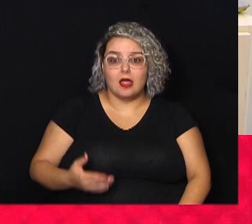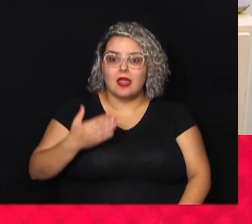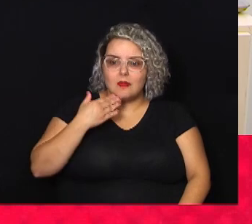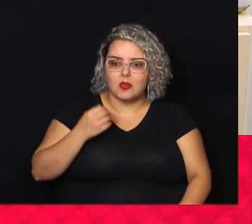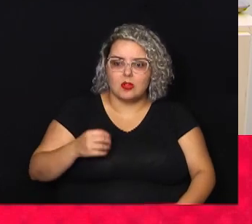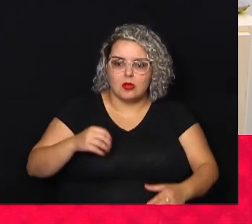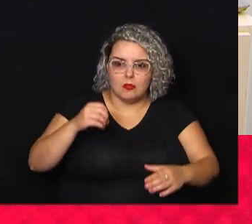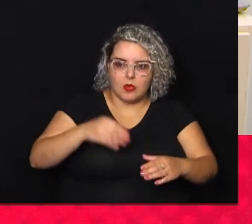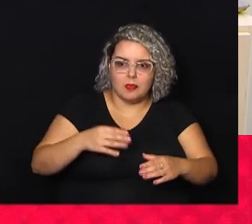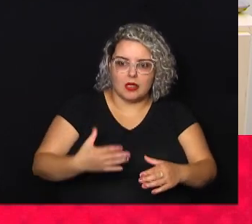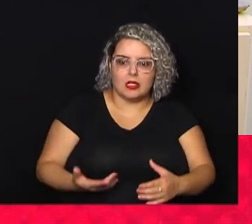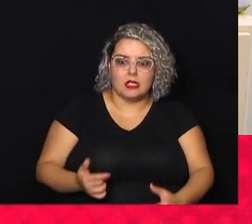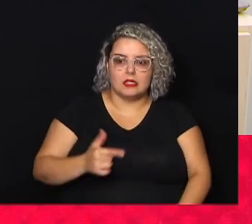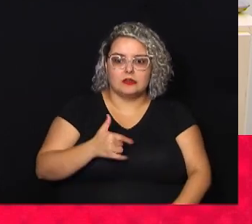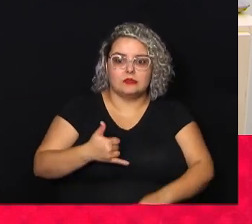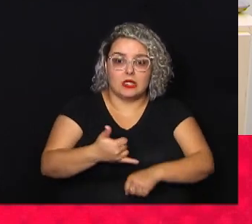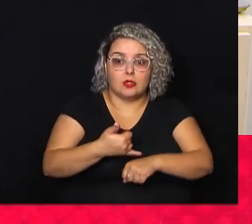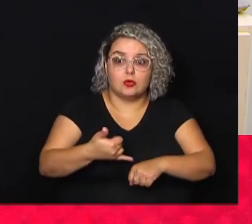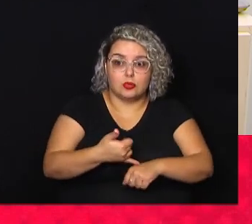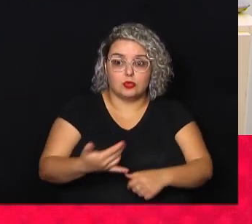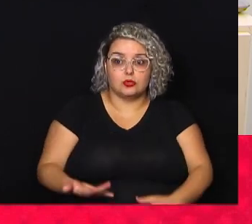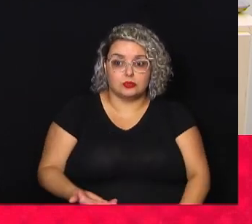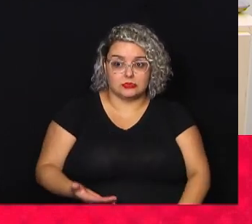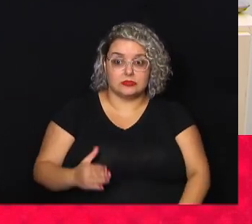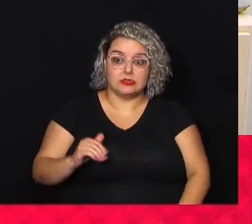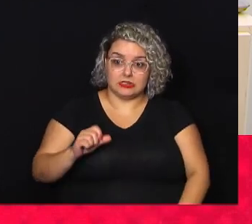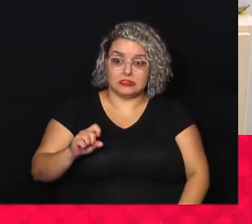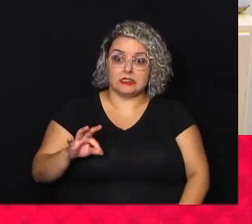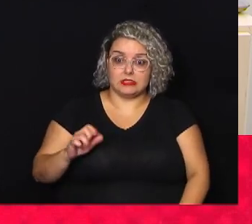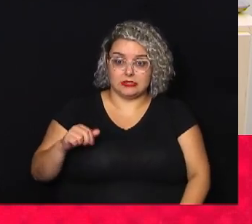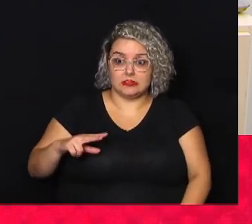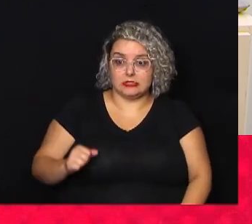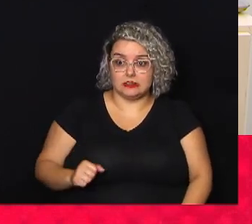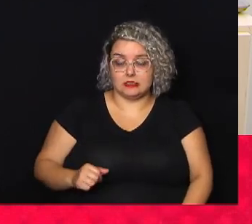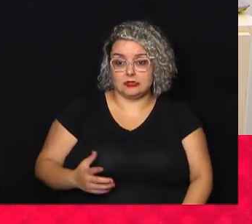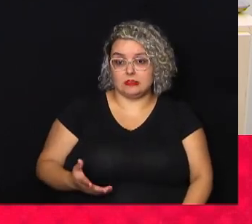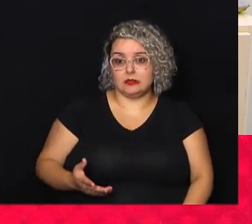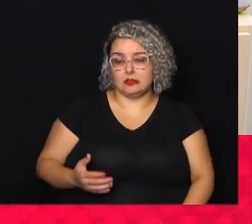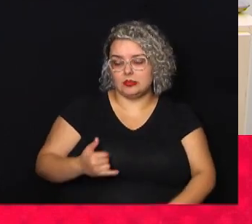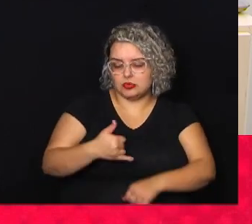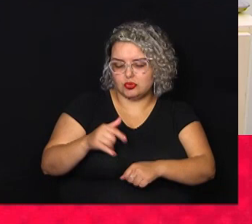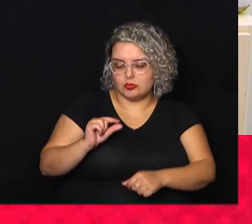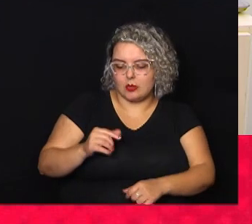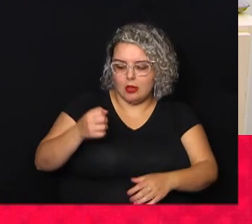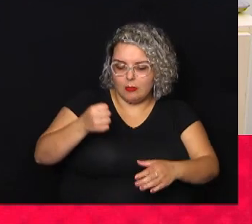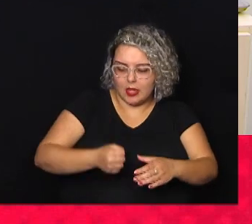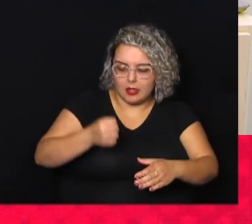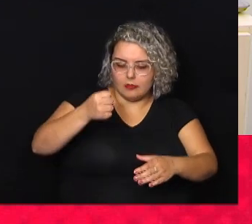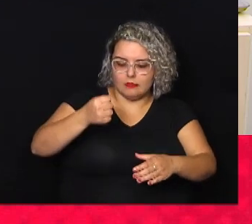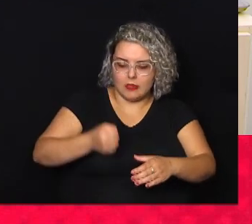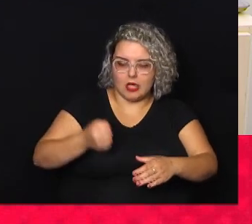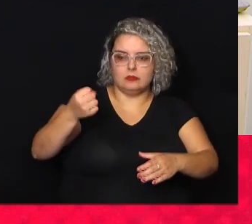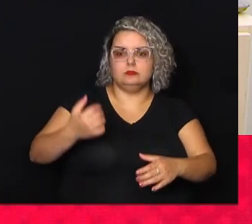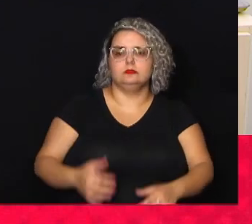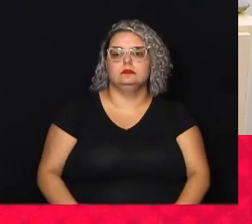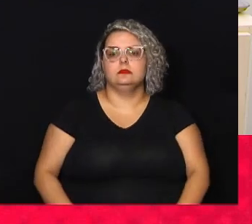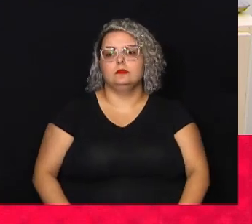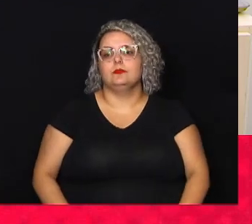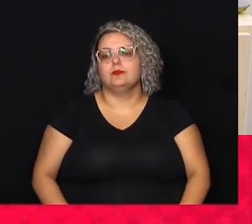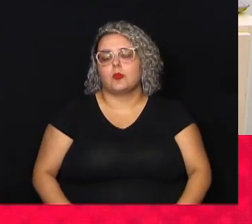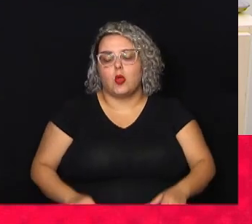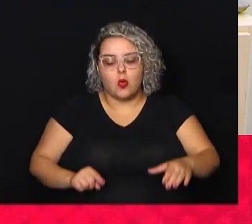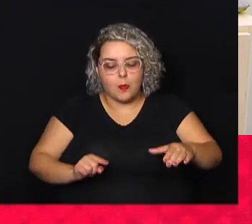Tá. No pulsar é melhor que ele não solta tanta gordurinha das castanhas. Tá. Mas aí... As pessoas podem também,